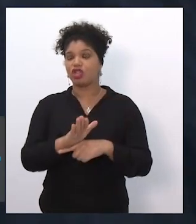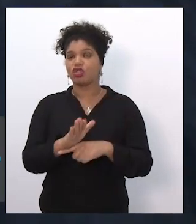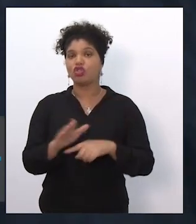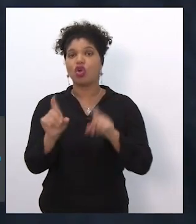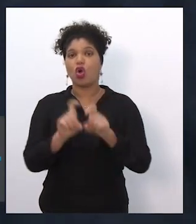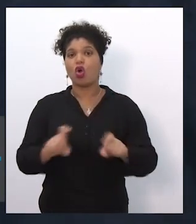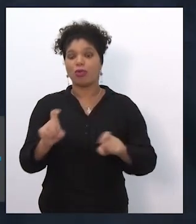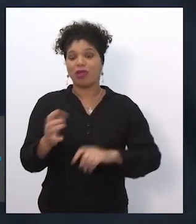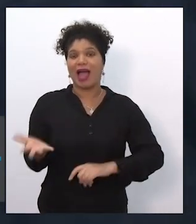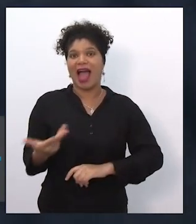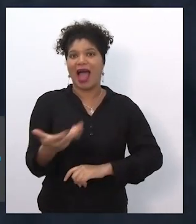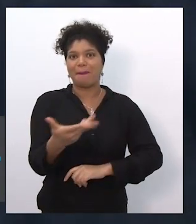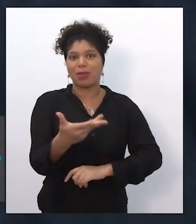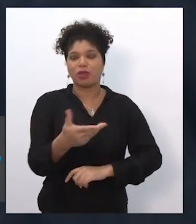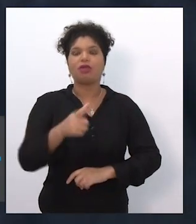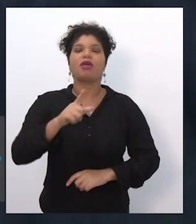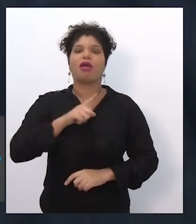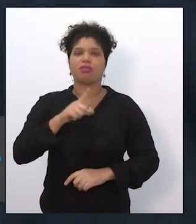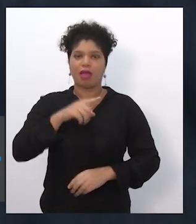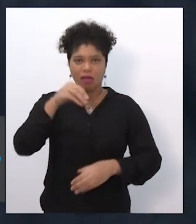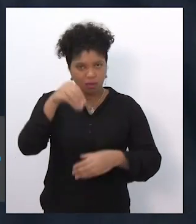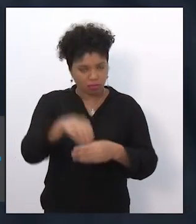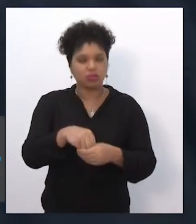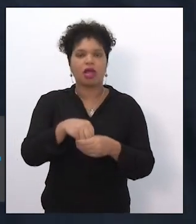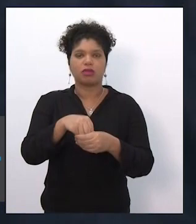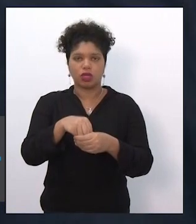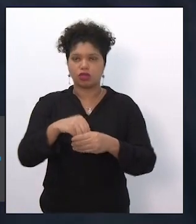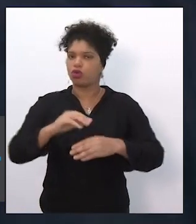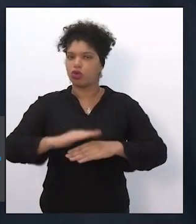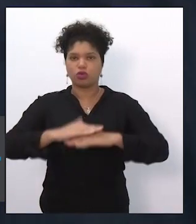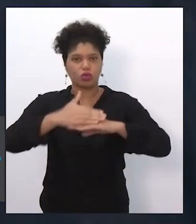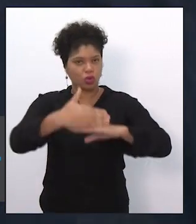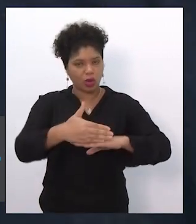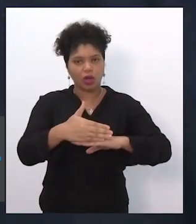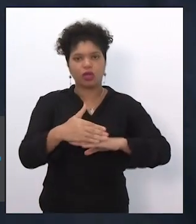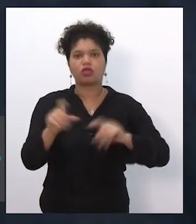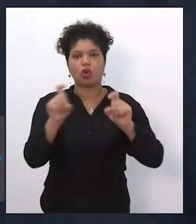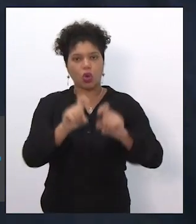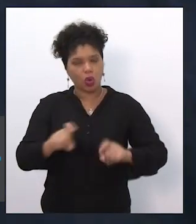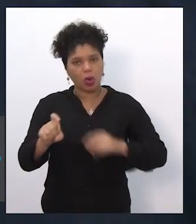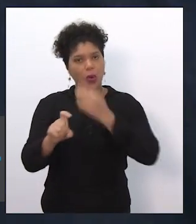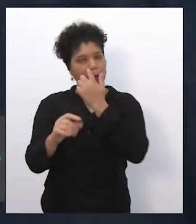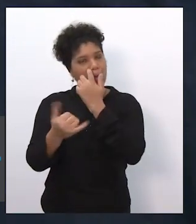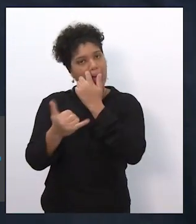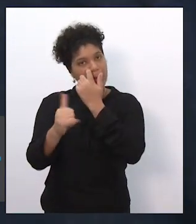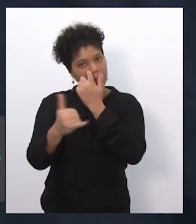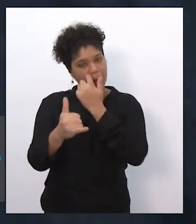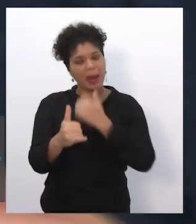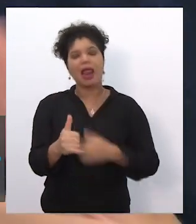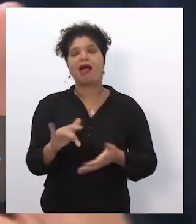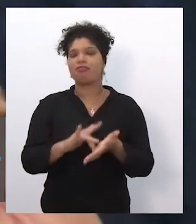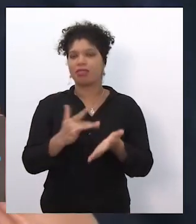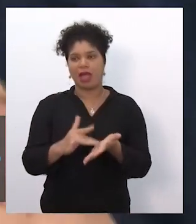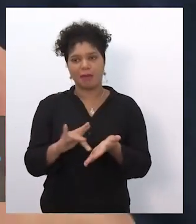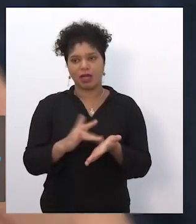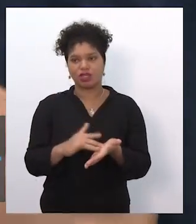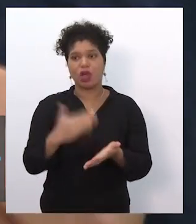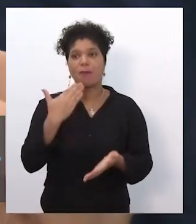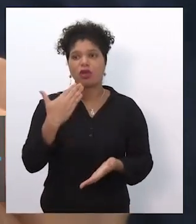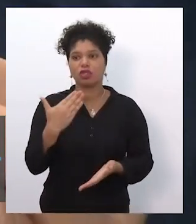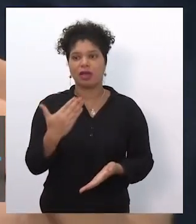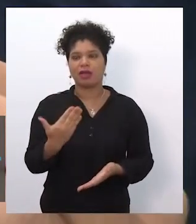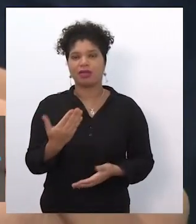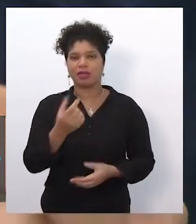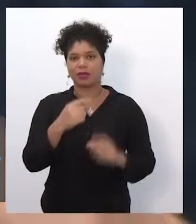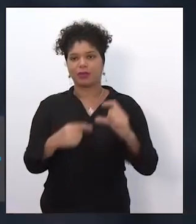está dentro do seu computador, também do seu notebook, do seu telefone e do seu tablet, tá? Deixa eu mostrar a traseirinha